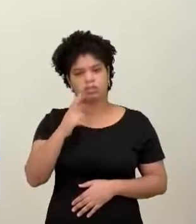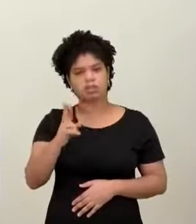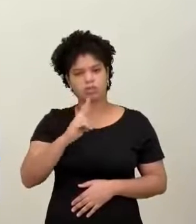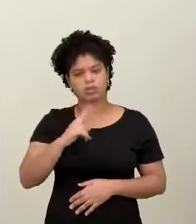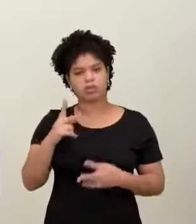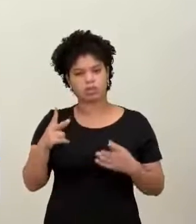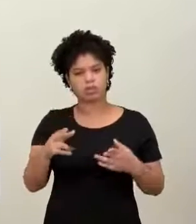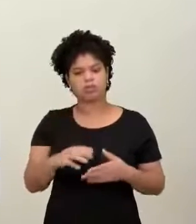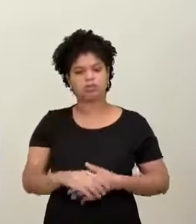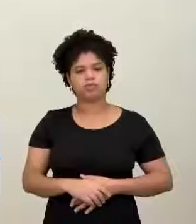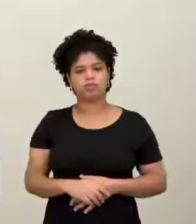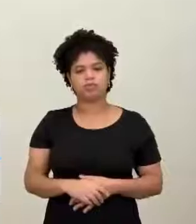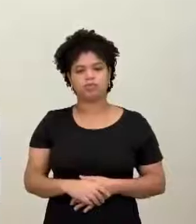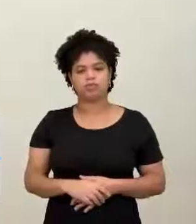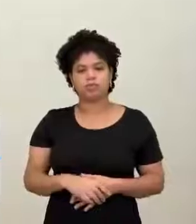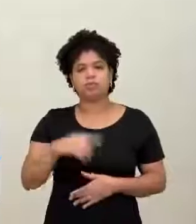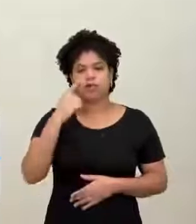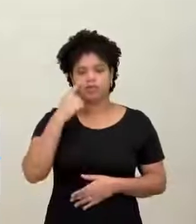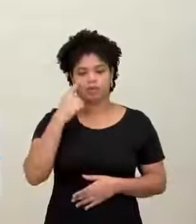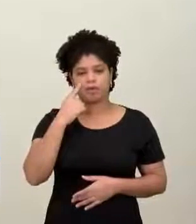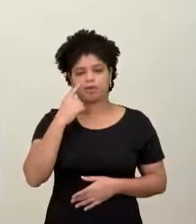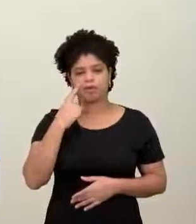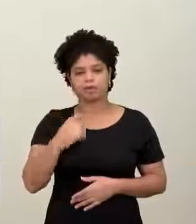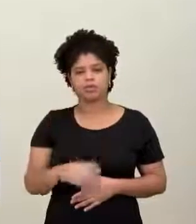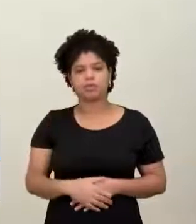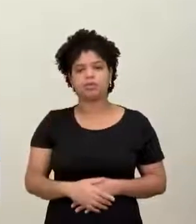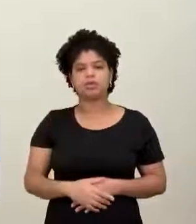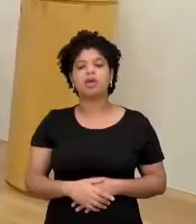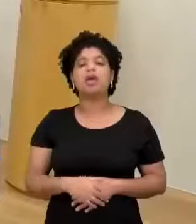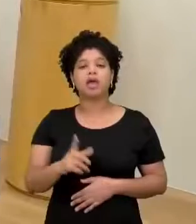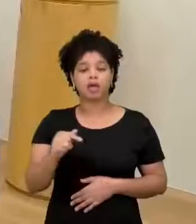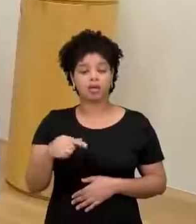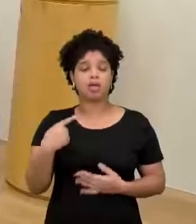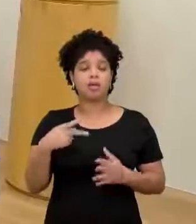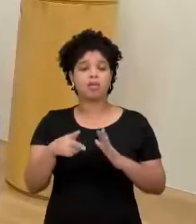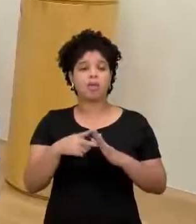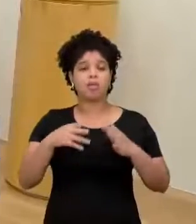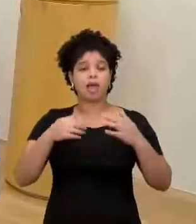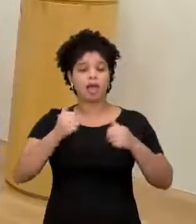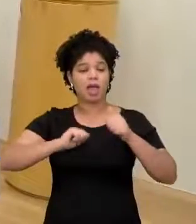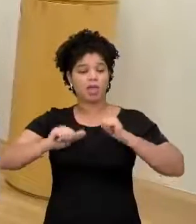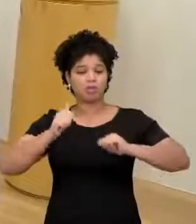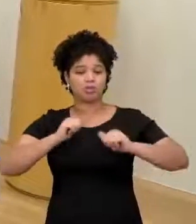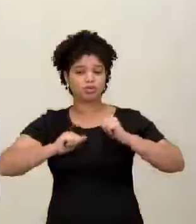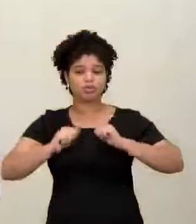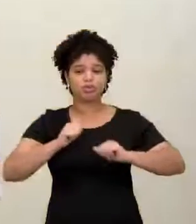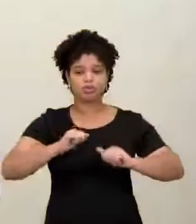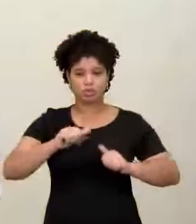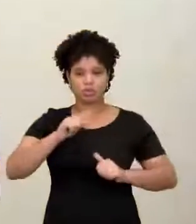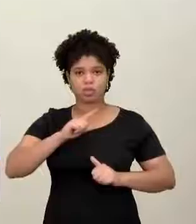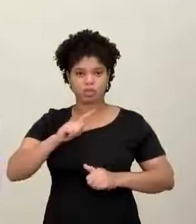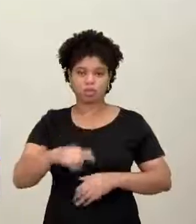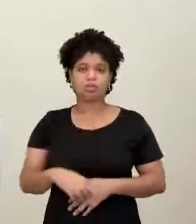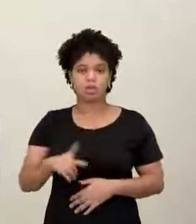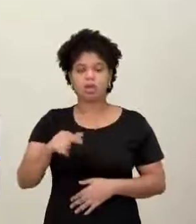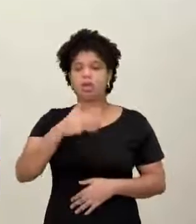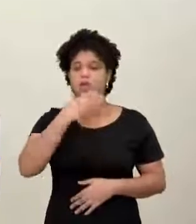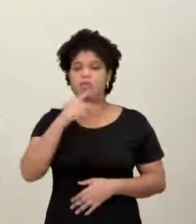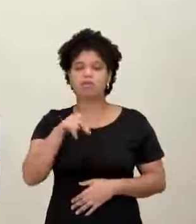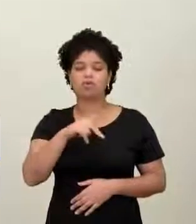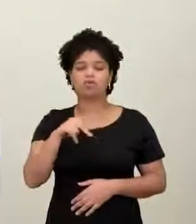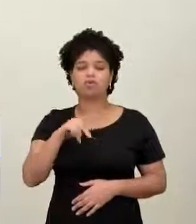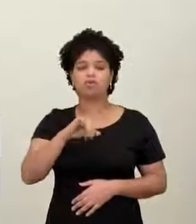professor, Aqui, você atuando. Isso envolve a atuação, né? O professor João Carlos falou que é uma expressão